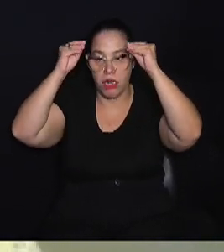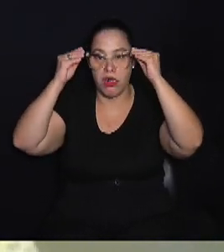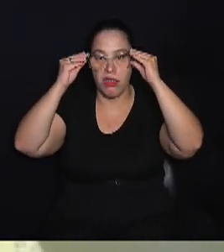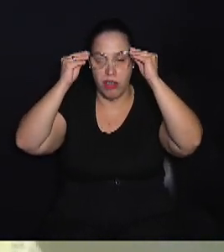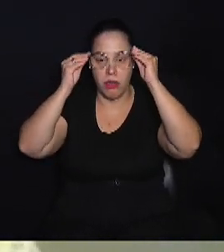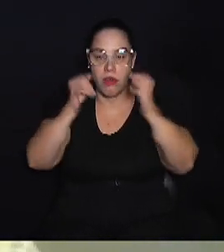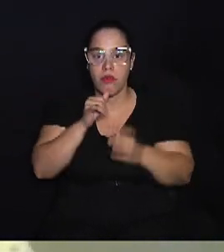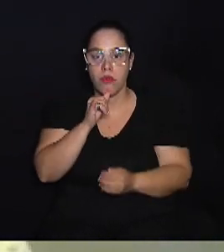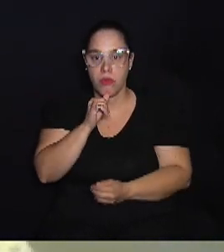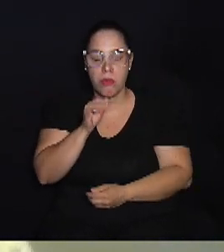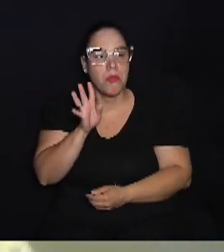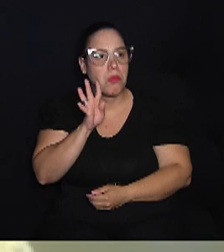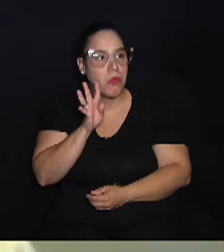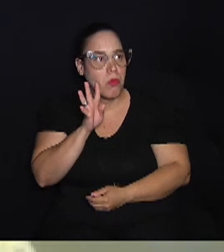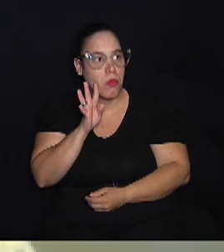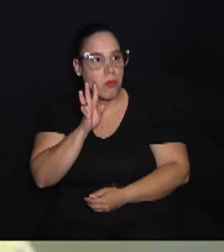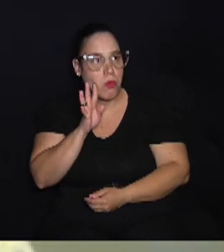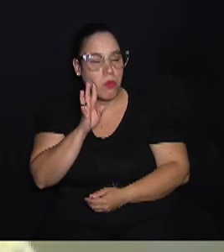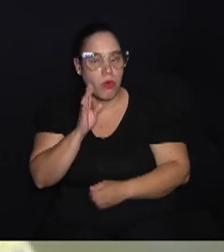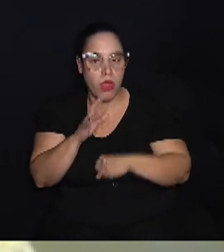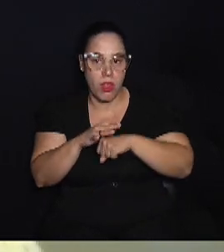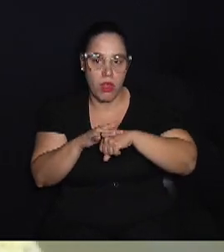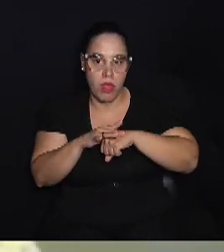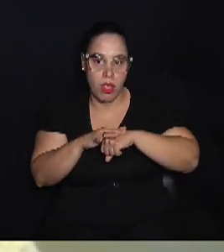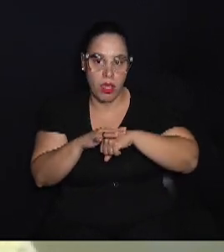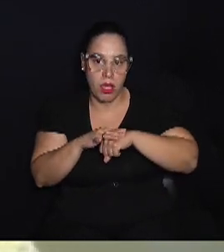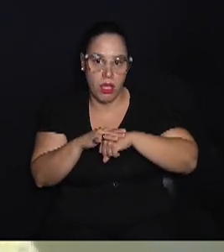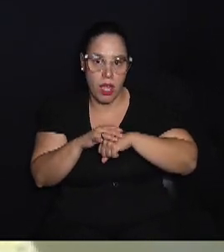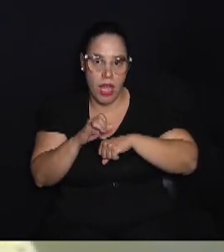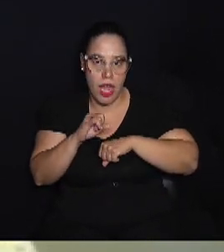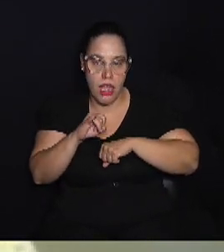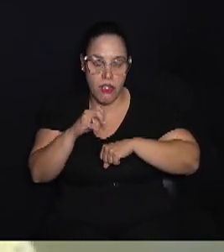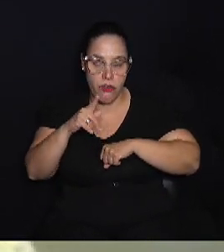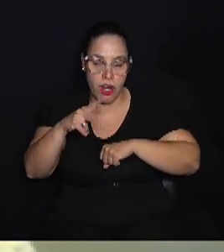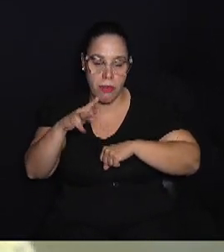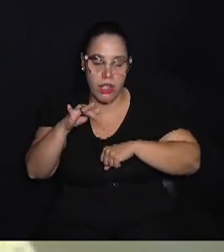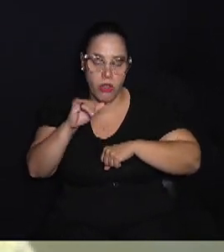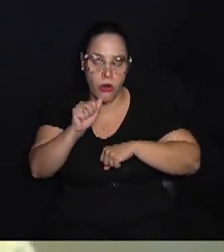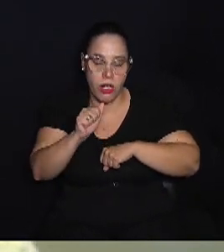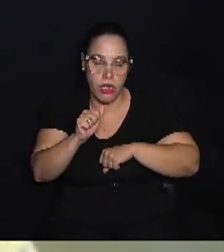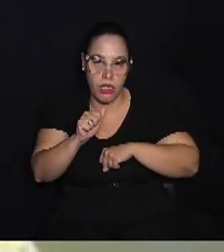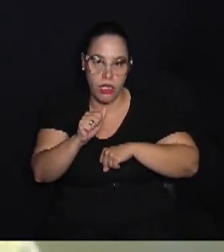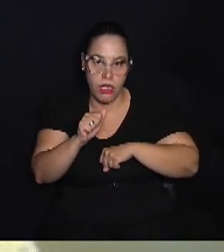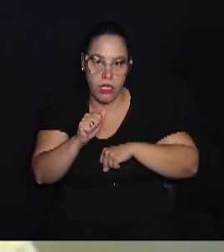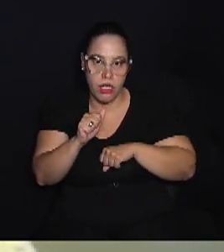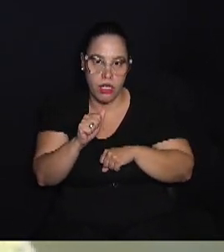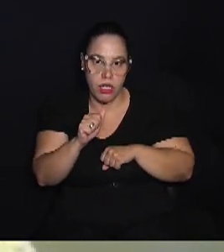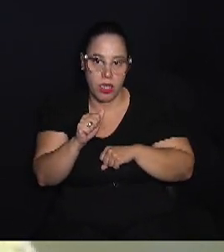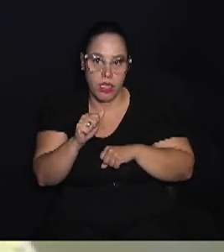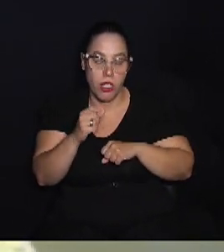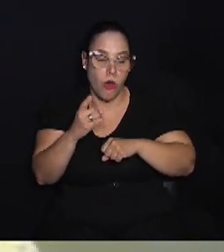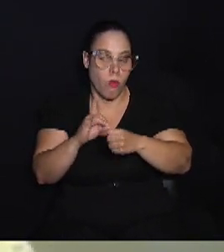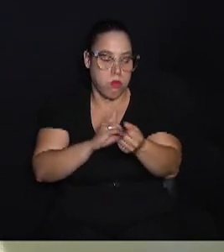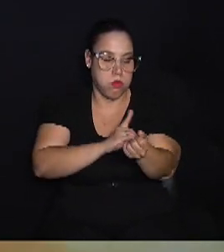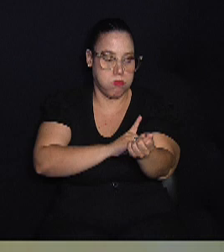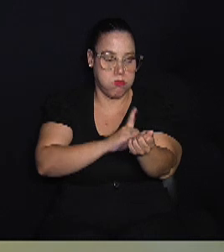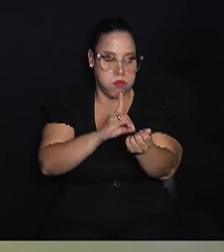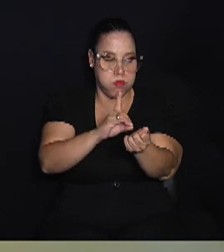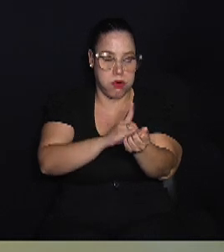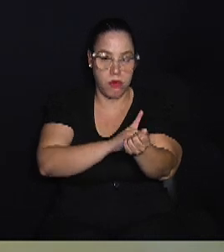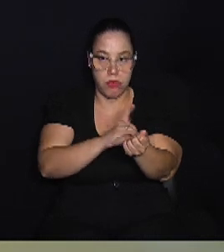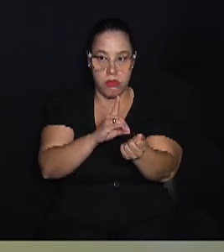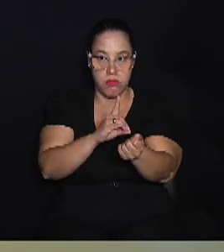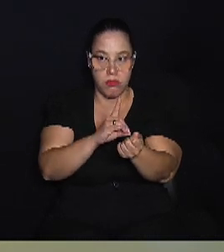exemplo bem interessante para vocês. Não existe doença mais inflamatória do que o diabetes.